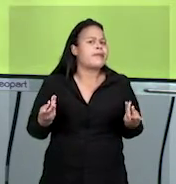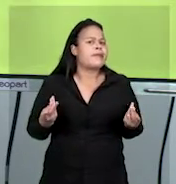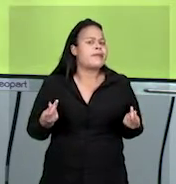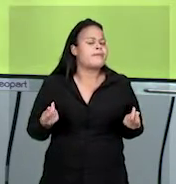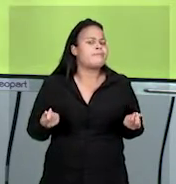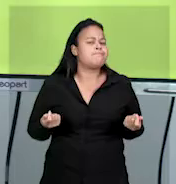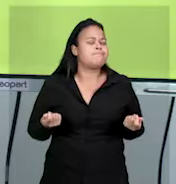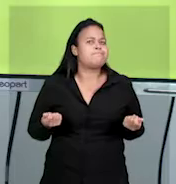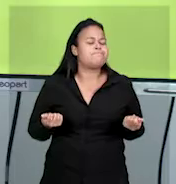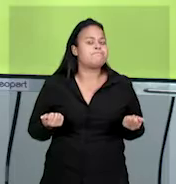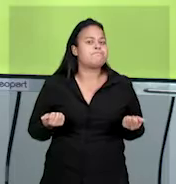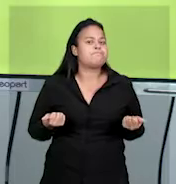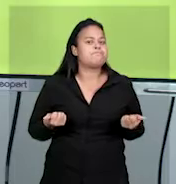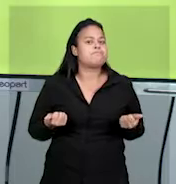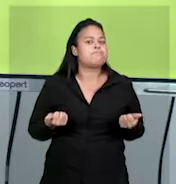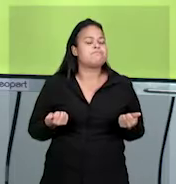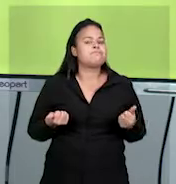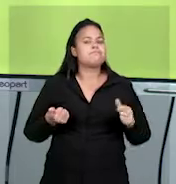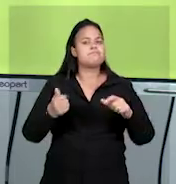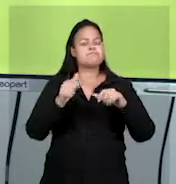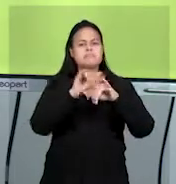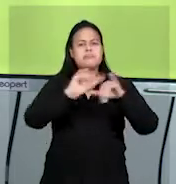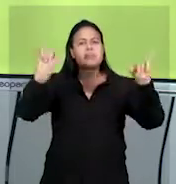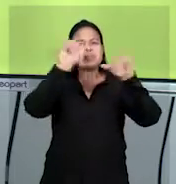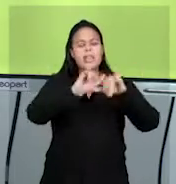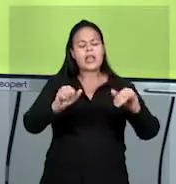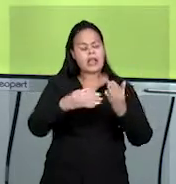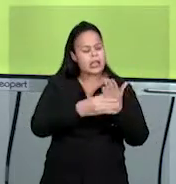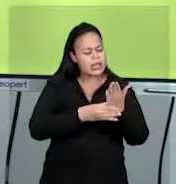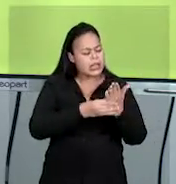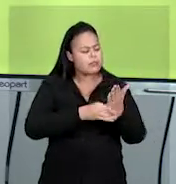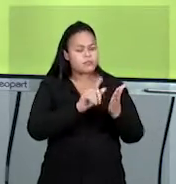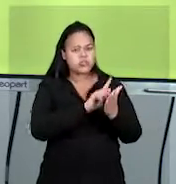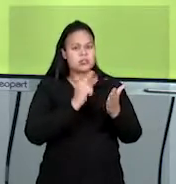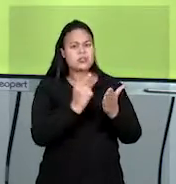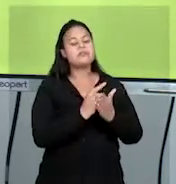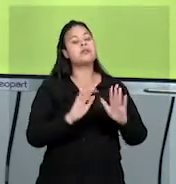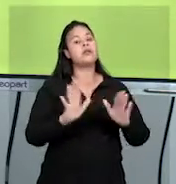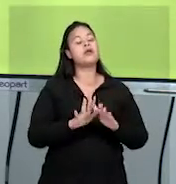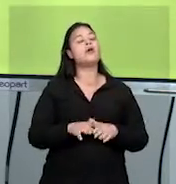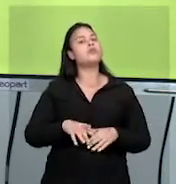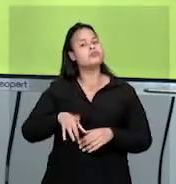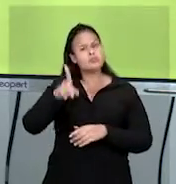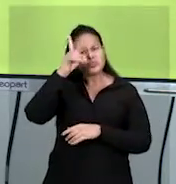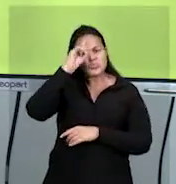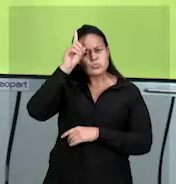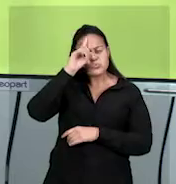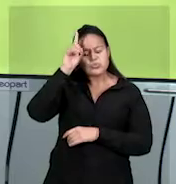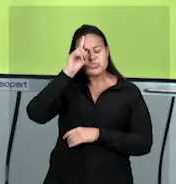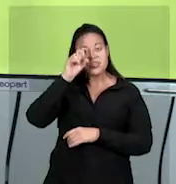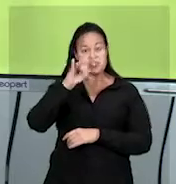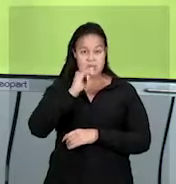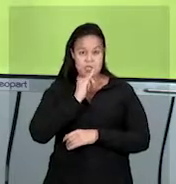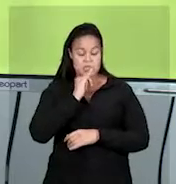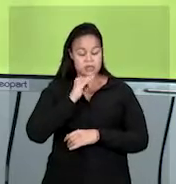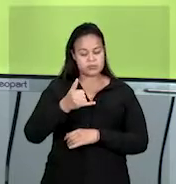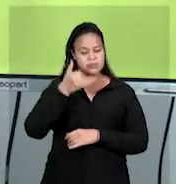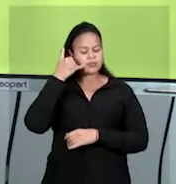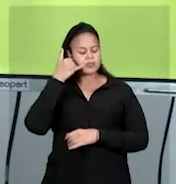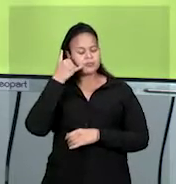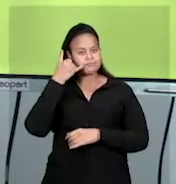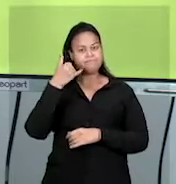presentes em reportagens ou em livros de geografia, a gente lida com mapas o tempo inteiro. Você pega seu celular e você